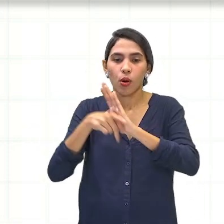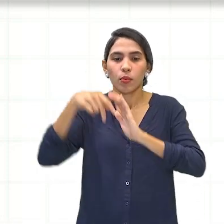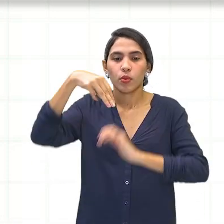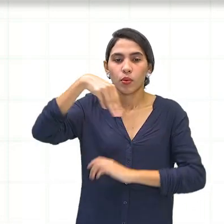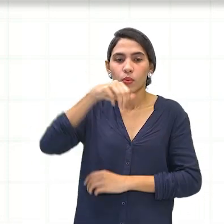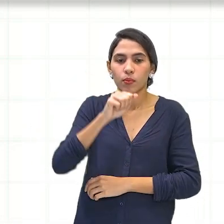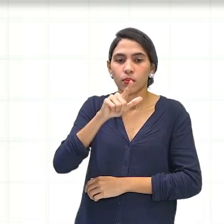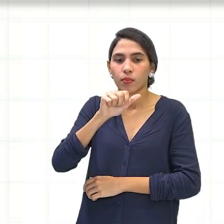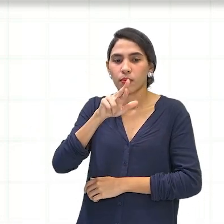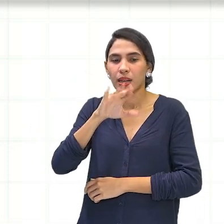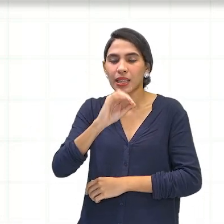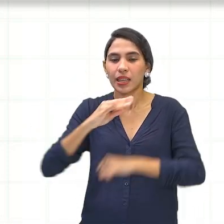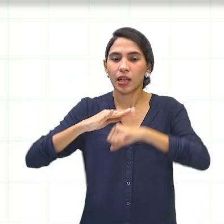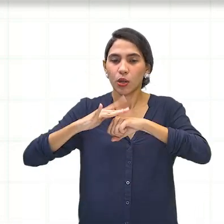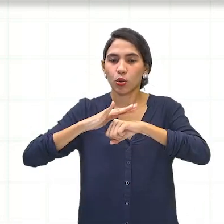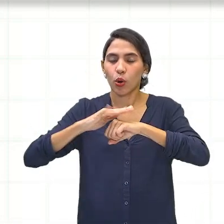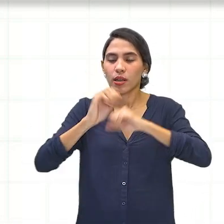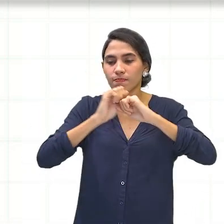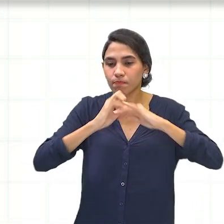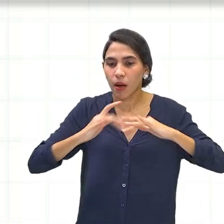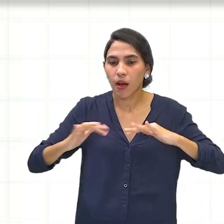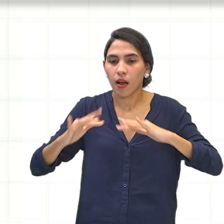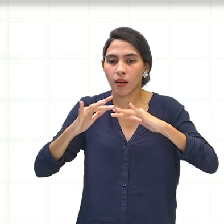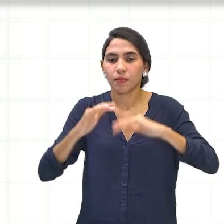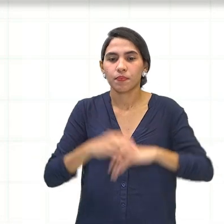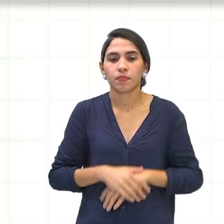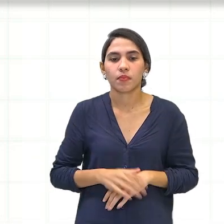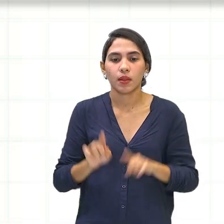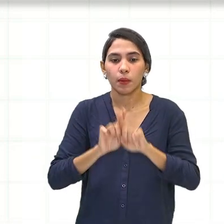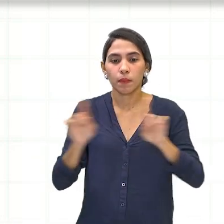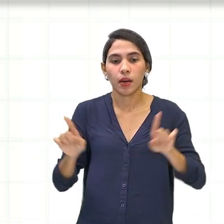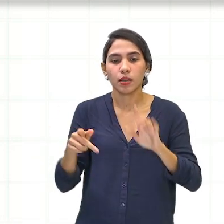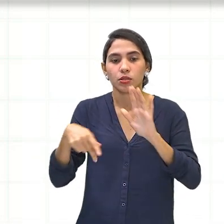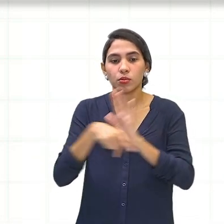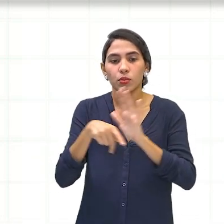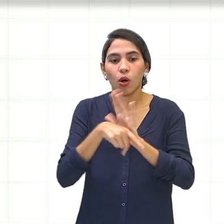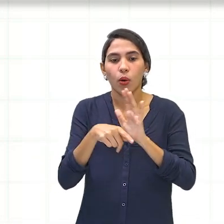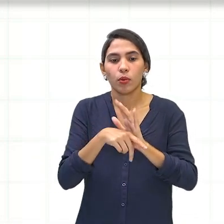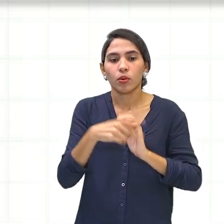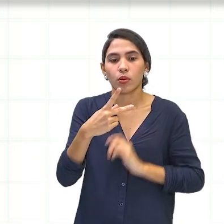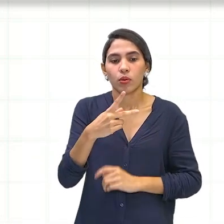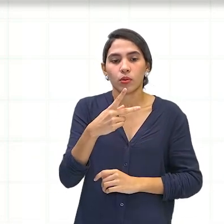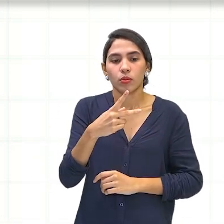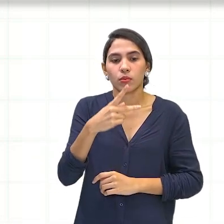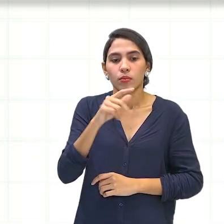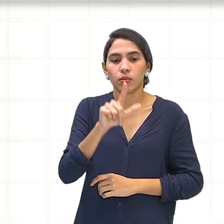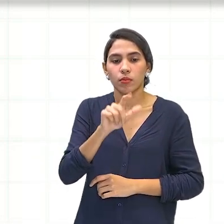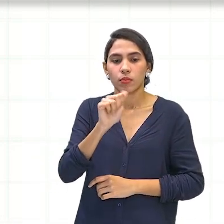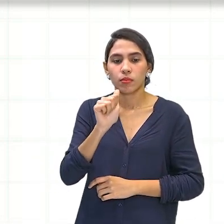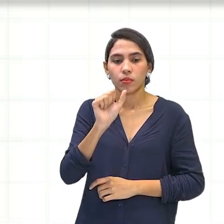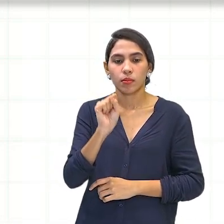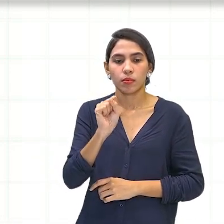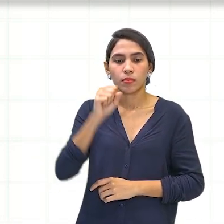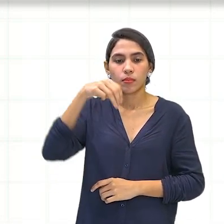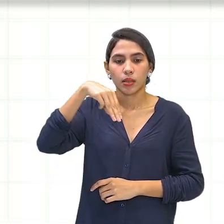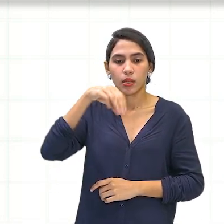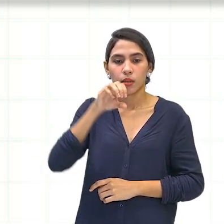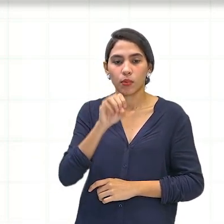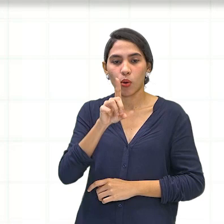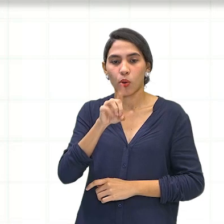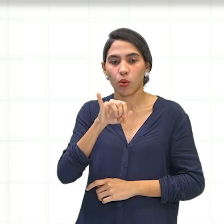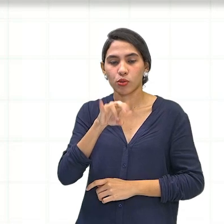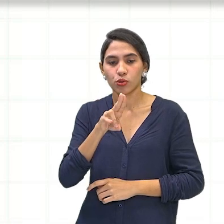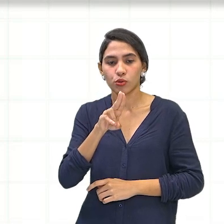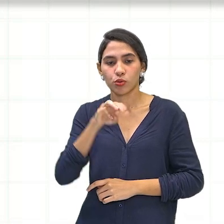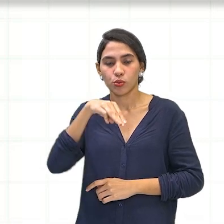né? Vai ser o transmissor da doença, mas o causador vai ser esse protozoário aqui do gênero Plasmodium. E na próxima